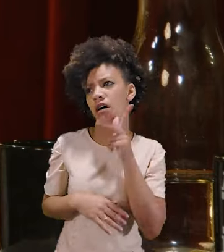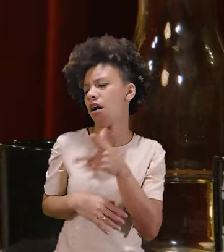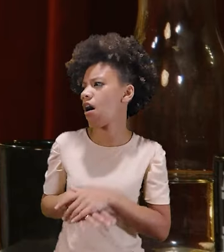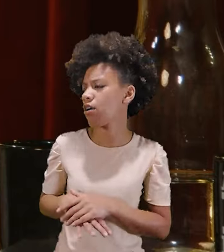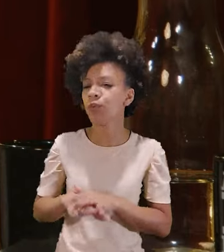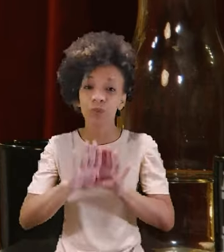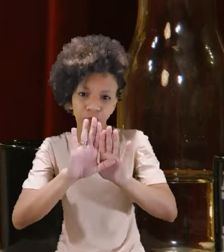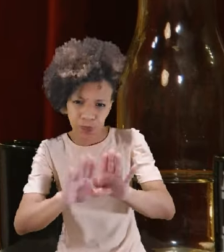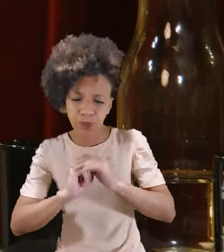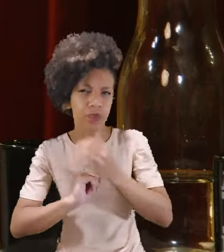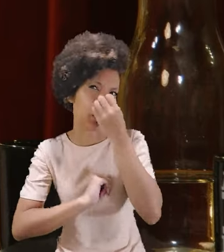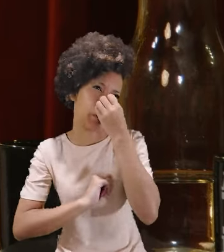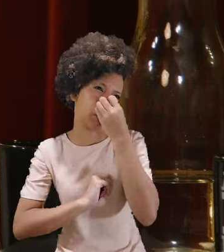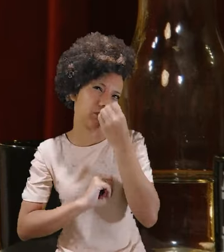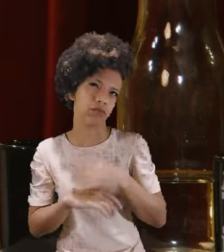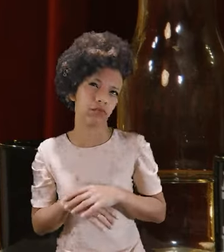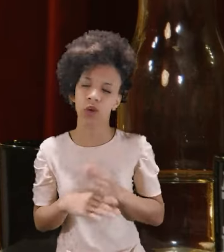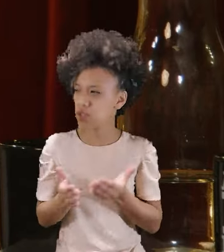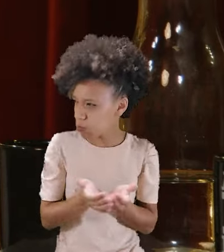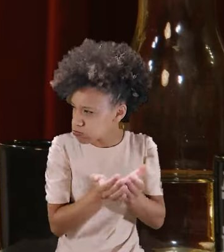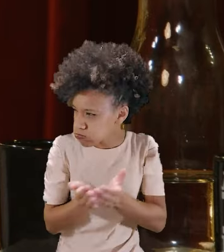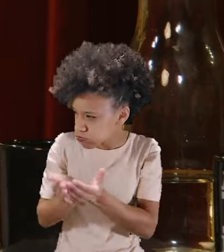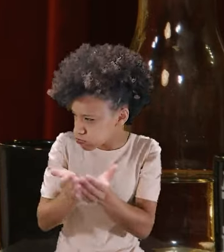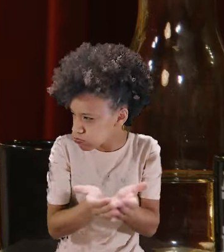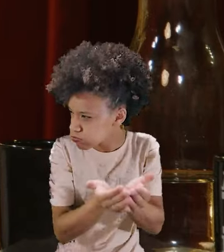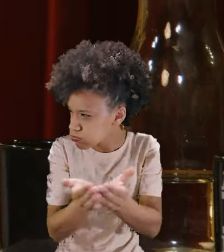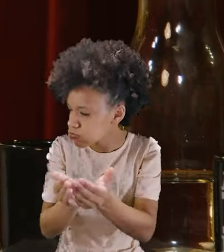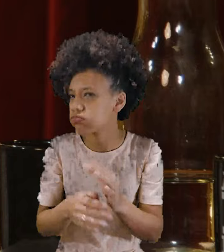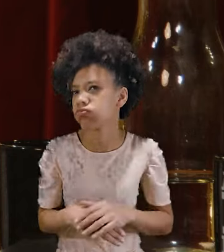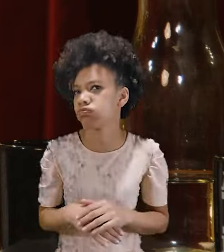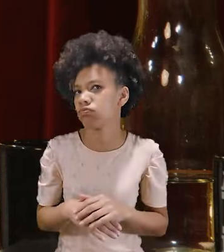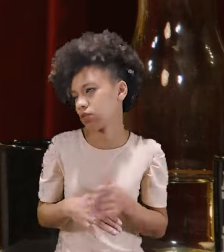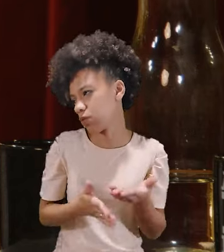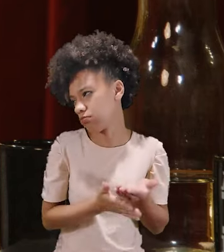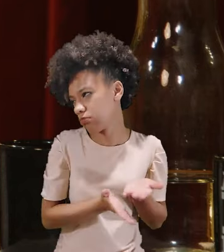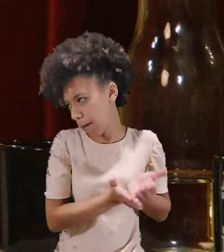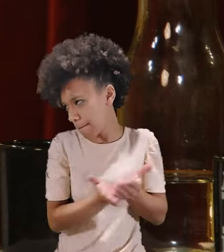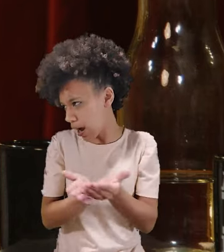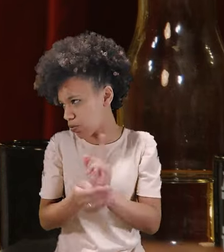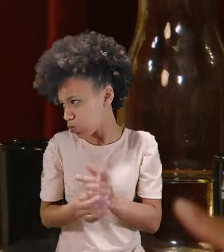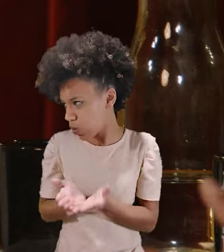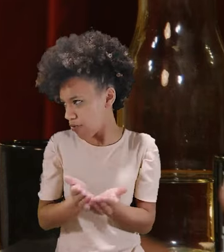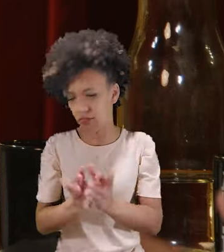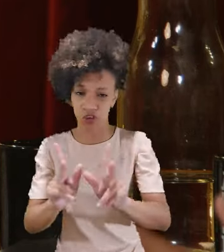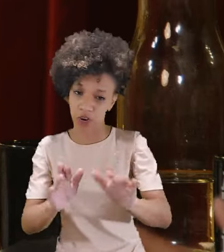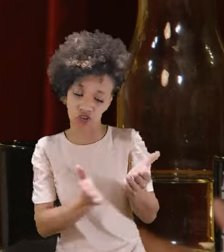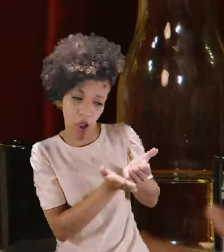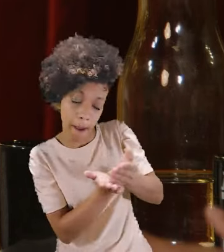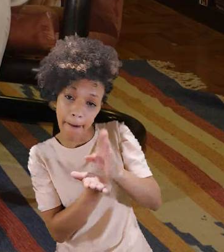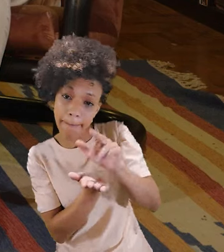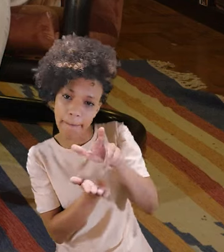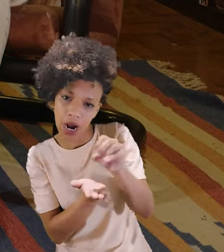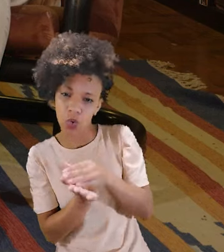tá louco vem cá você quando passa do navio assim no cada um barco né quando você tá né não navio